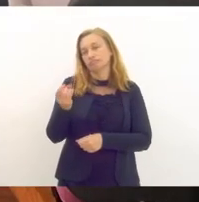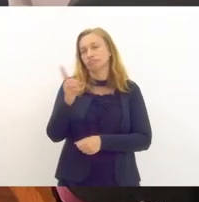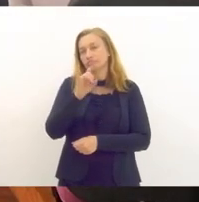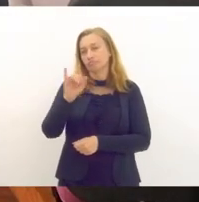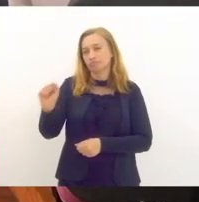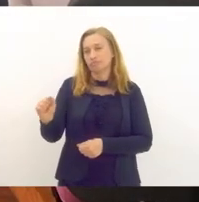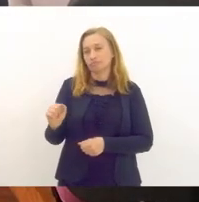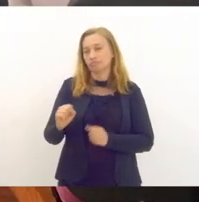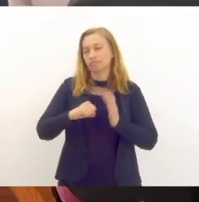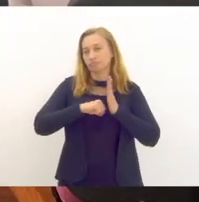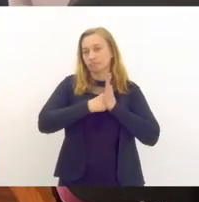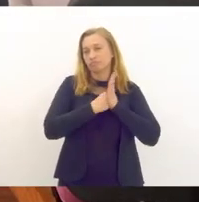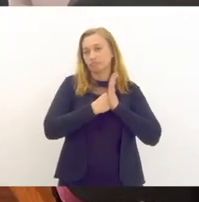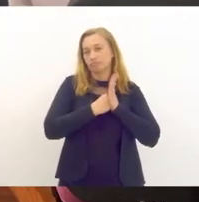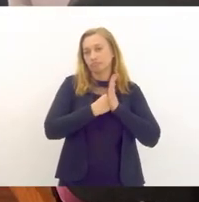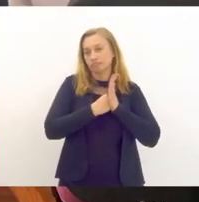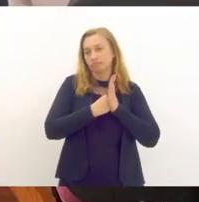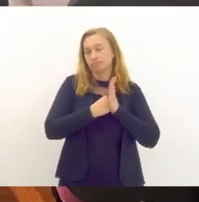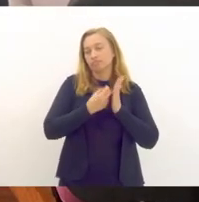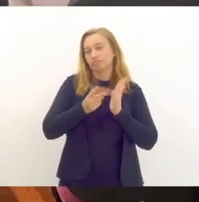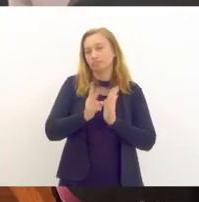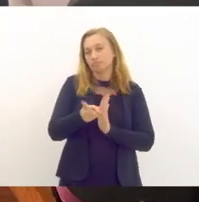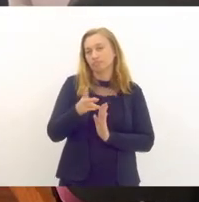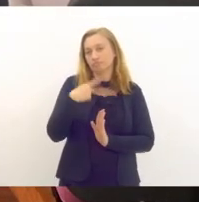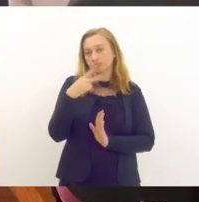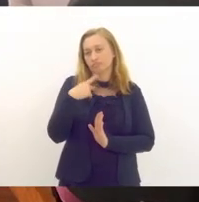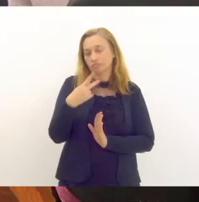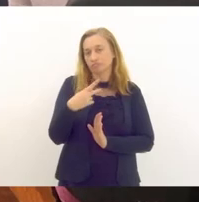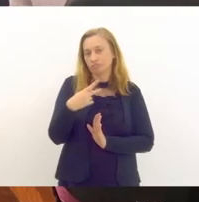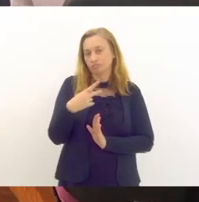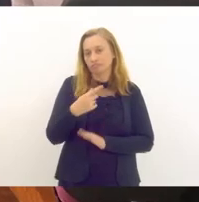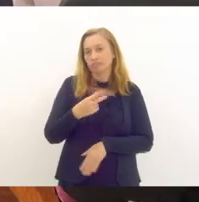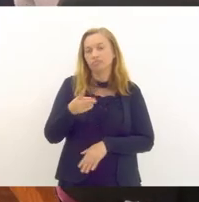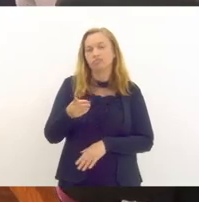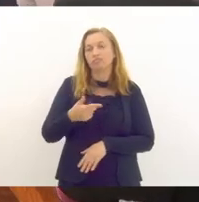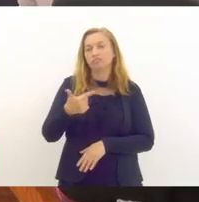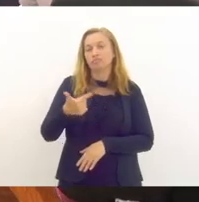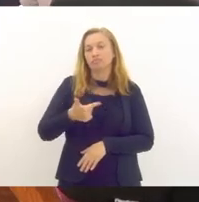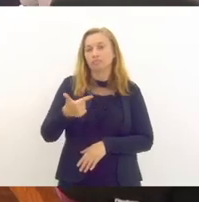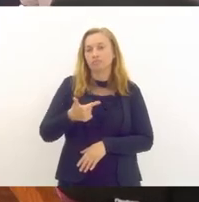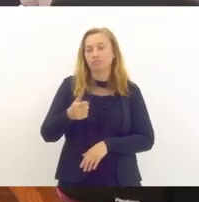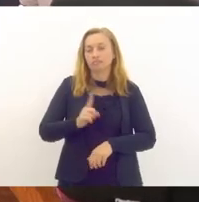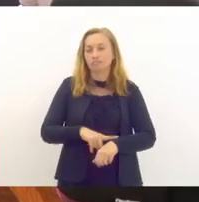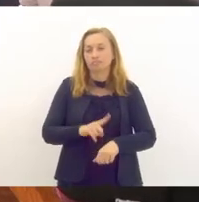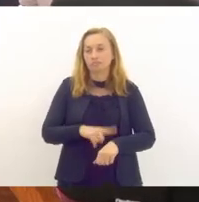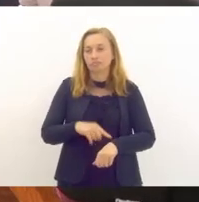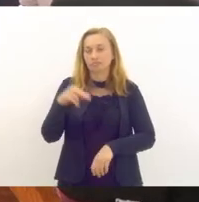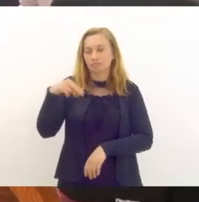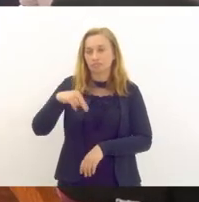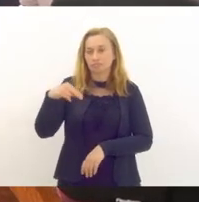aos vetos eu sempre coloquei que a partir da segunda quinzena de Novembro nós íamos enfrentar o vento então